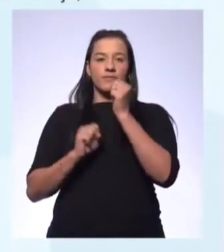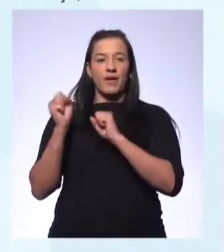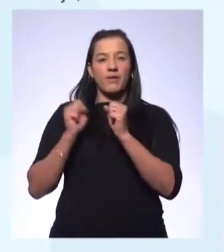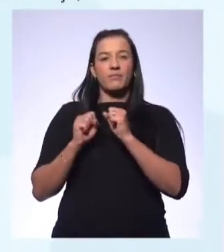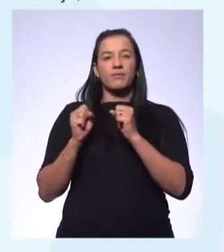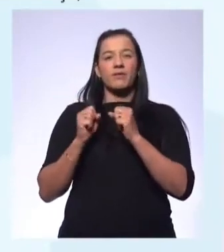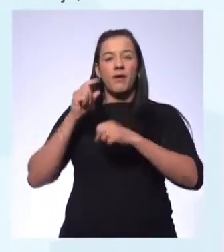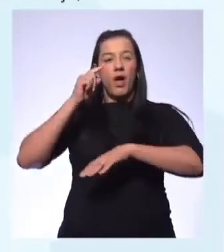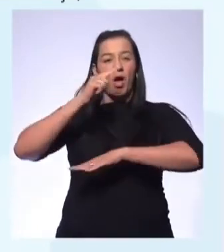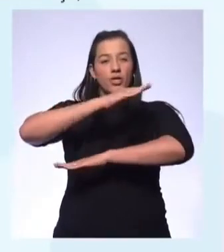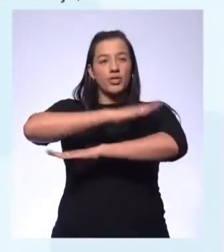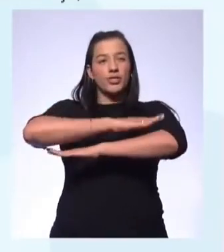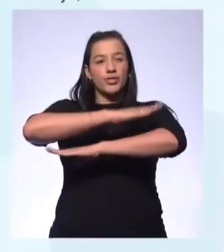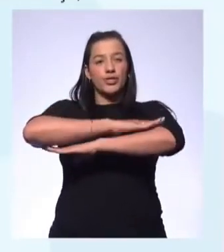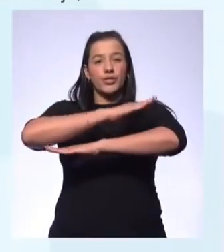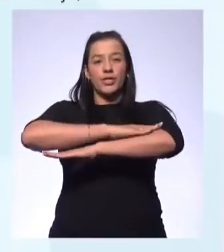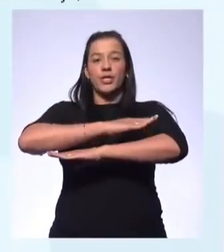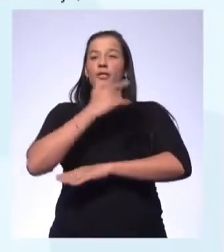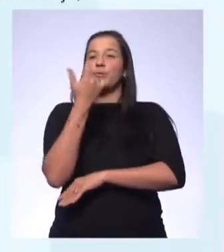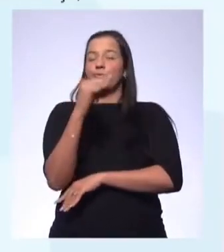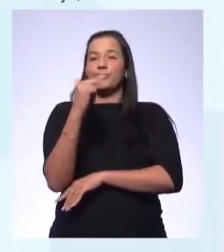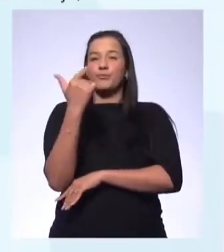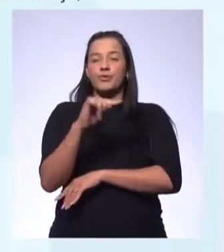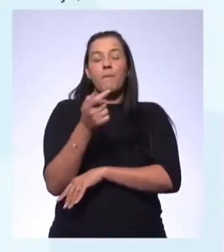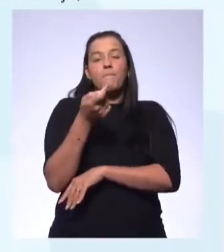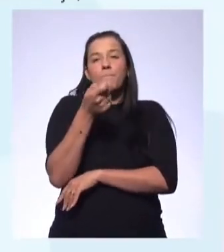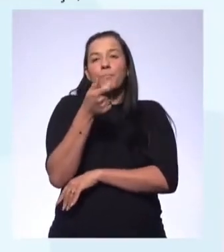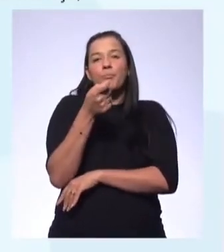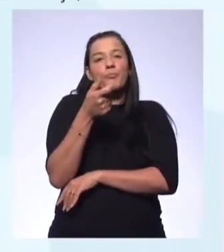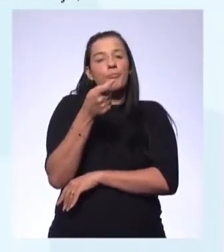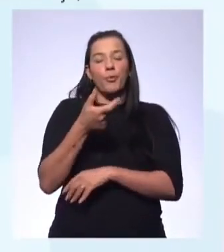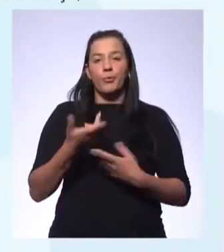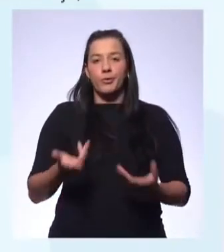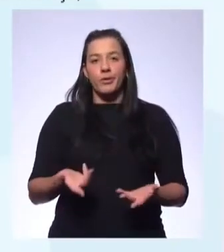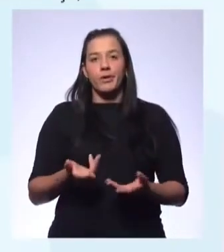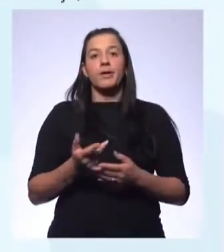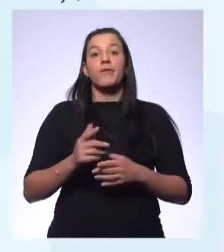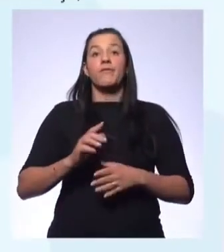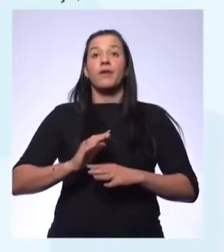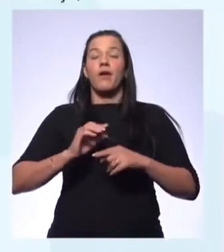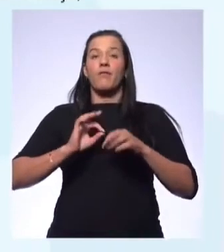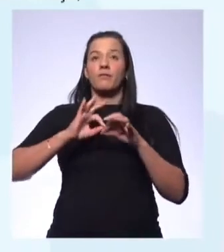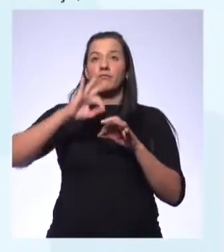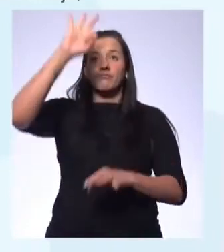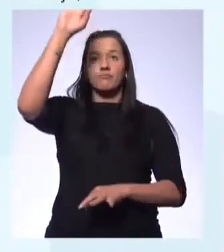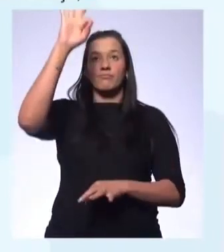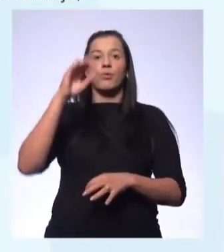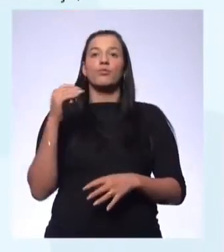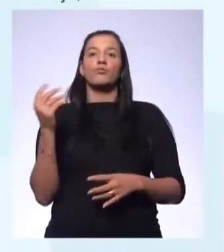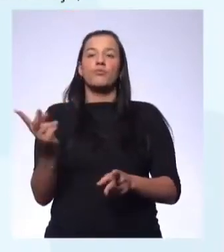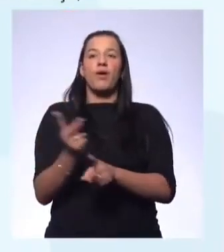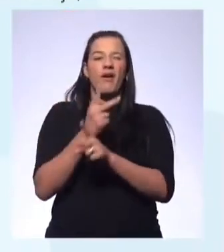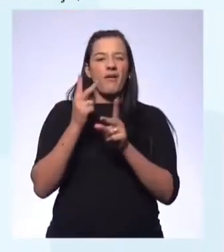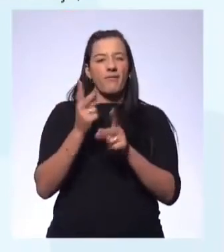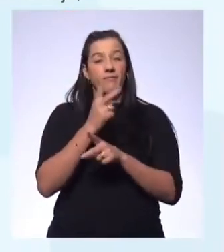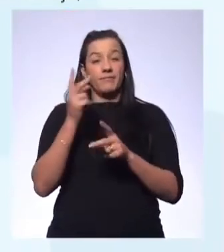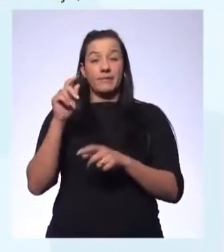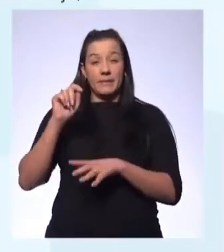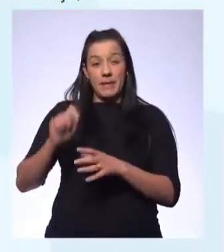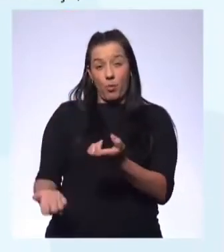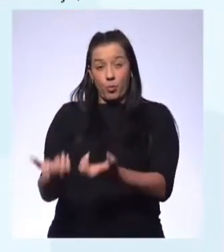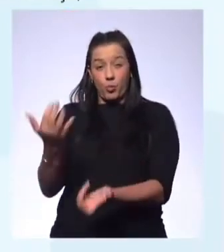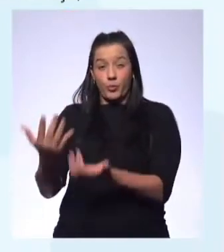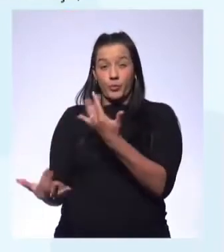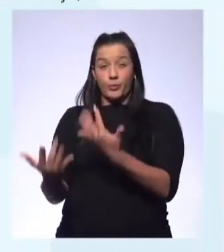poucas janelas, geralmente as janelas são aqueles respiradores, né, que ficam sempre no alto ali. A fumaça do